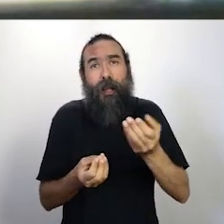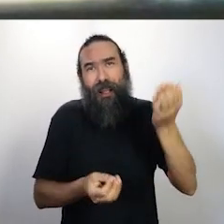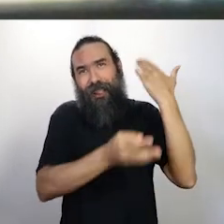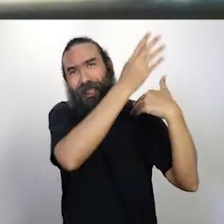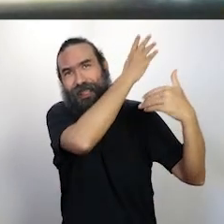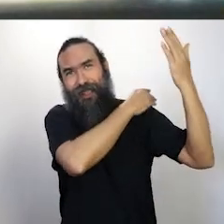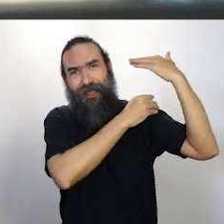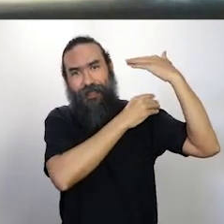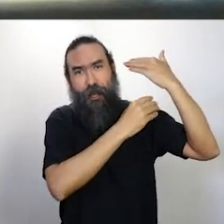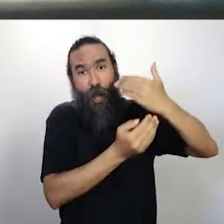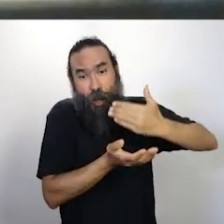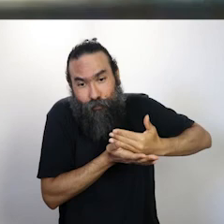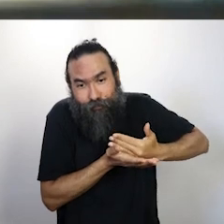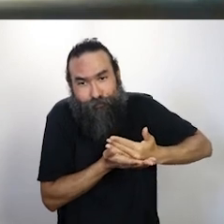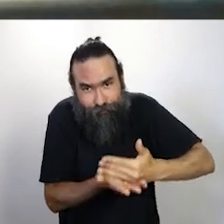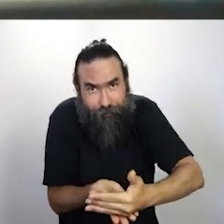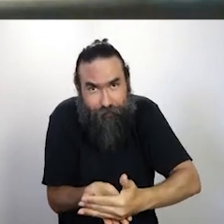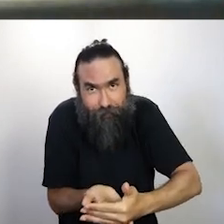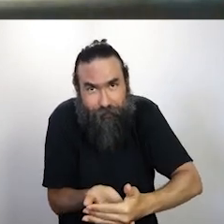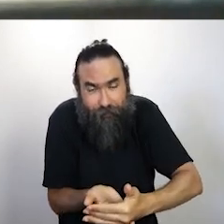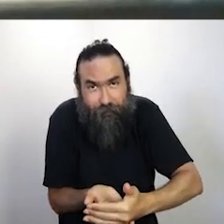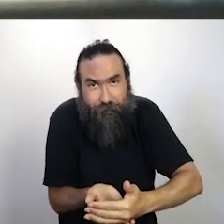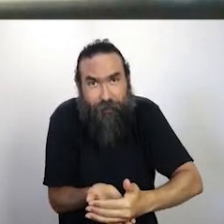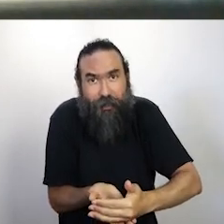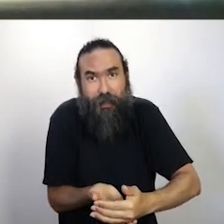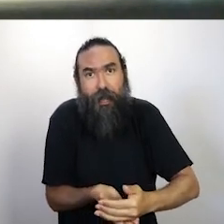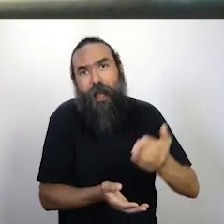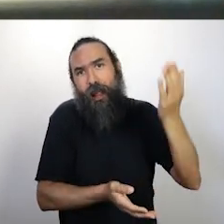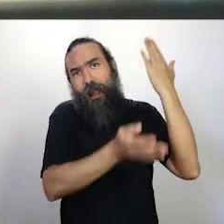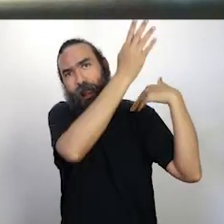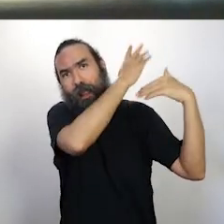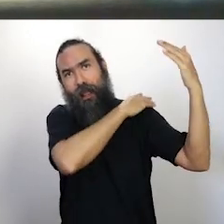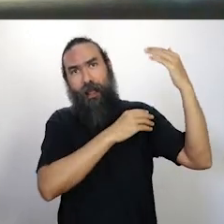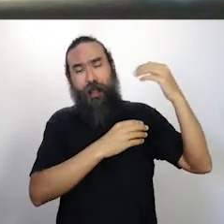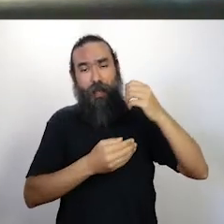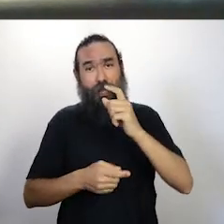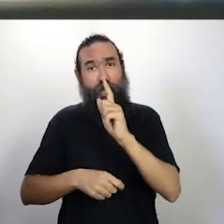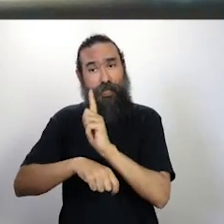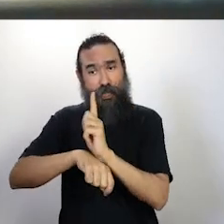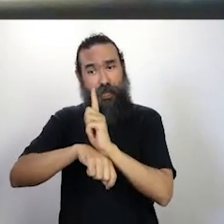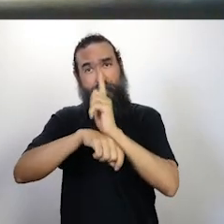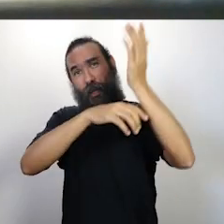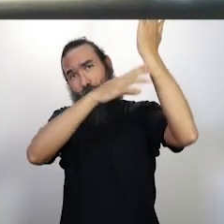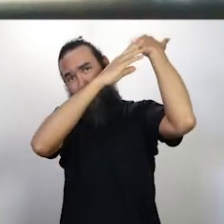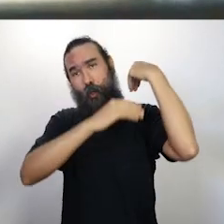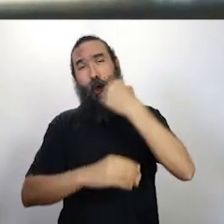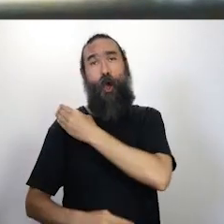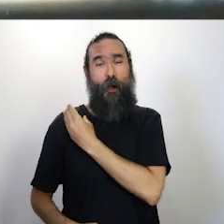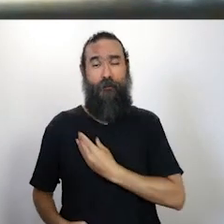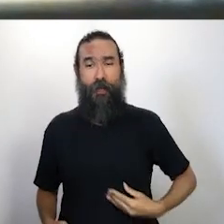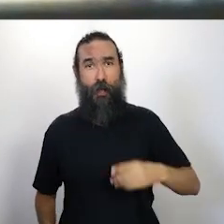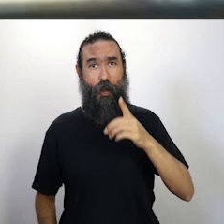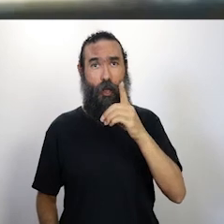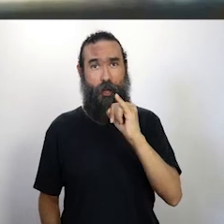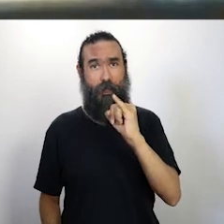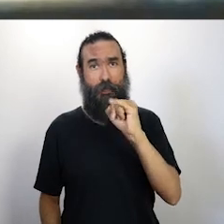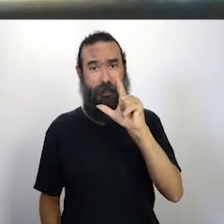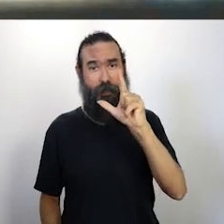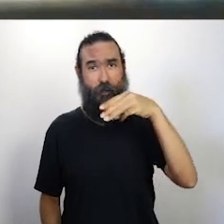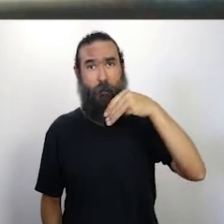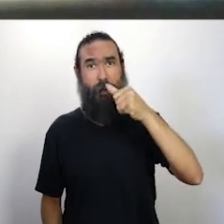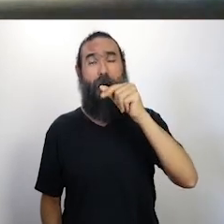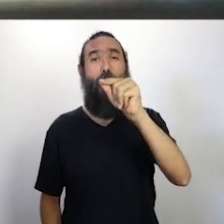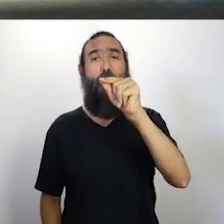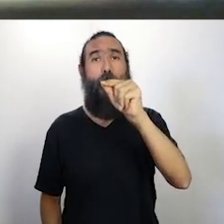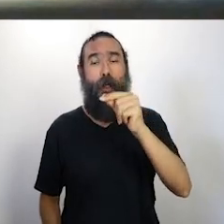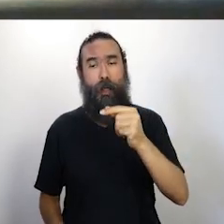implementado no momento da nossa gestão inclusive pela presidente Dilma que é o que era ampliação do portal da transparência